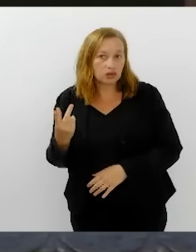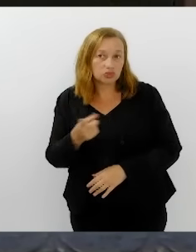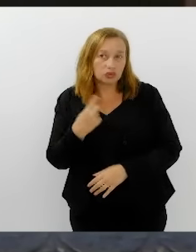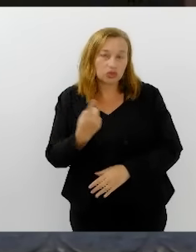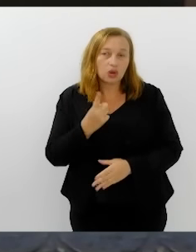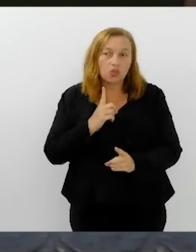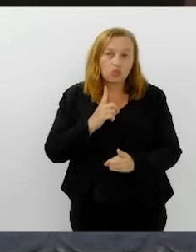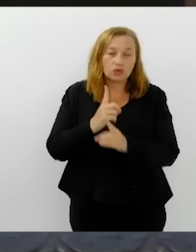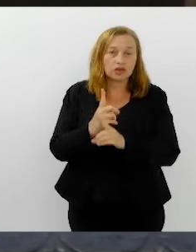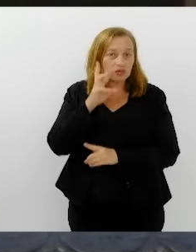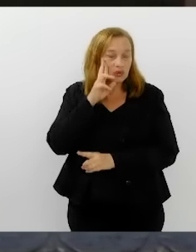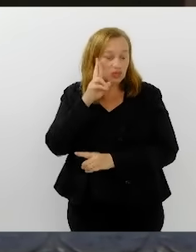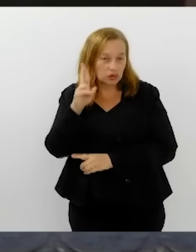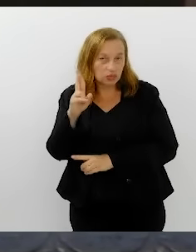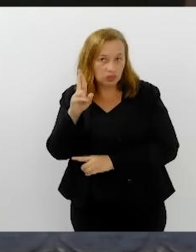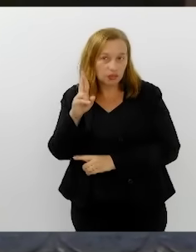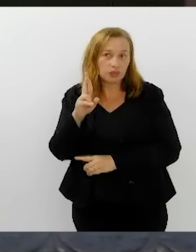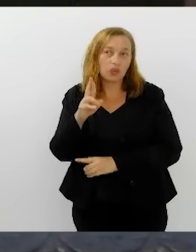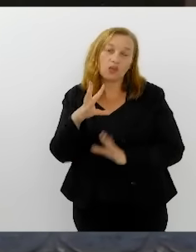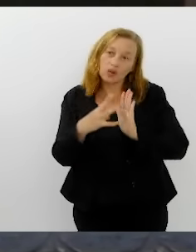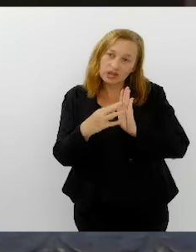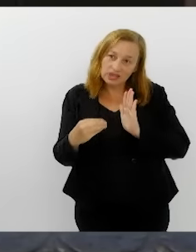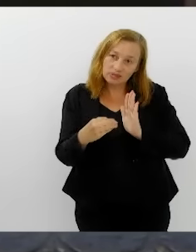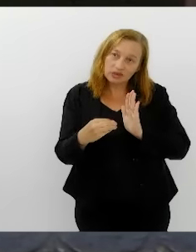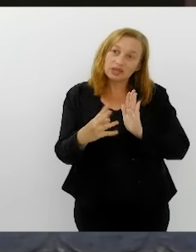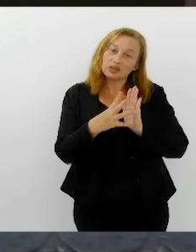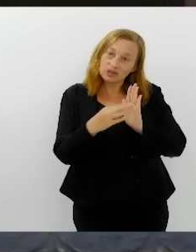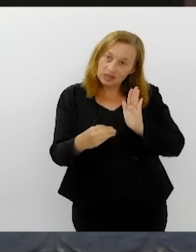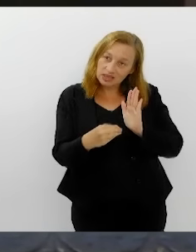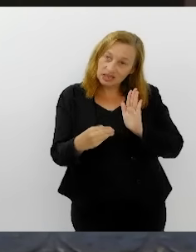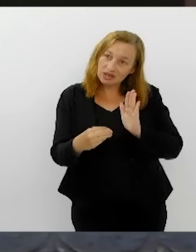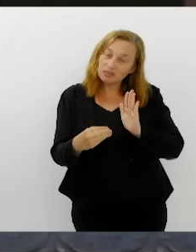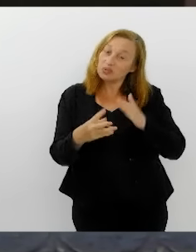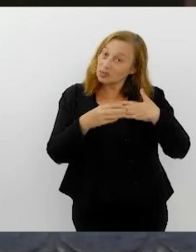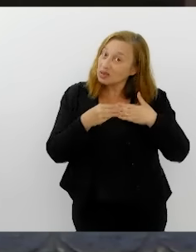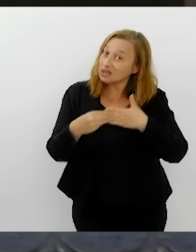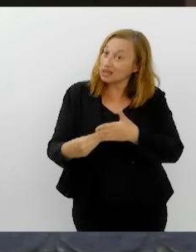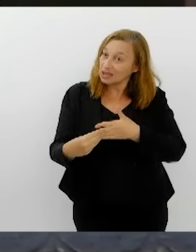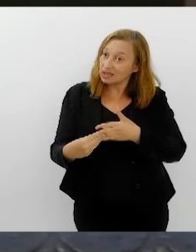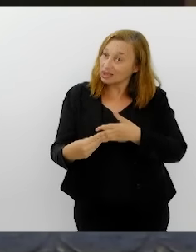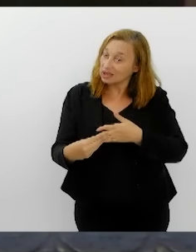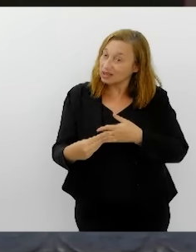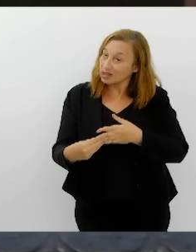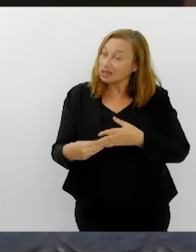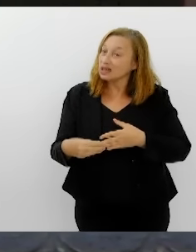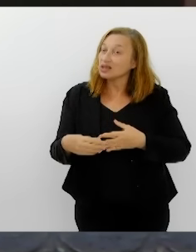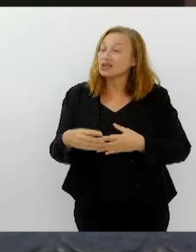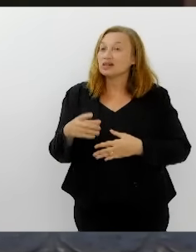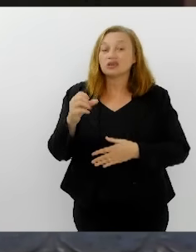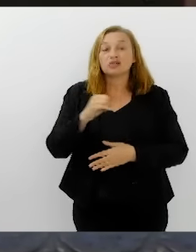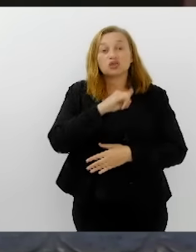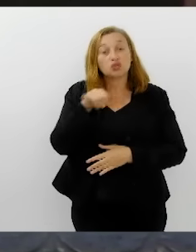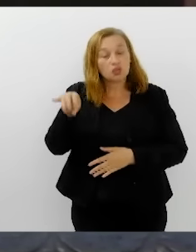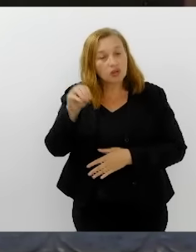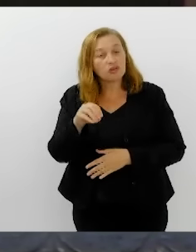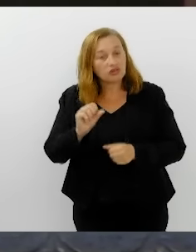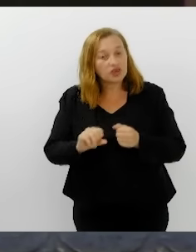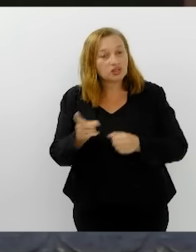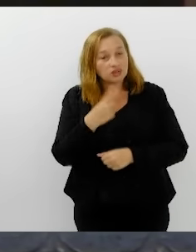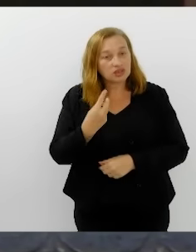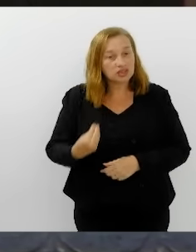encontrei no Senhor o exemplo, e o exemplo arrasta. E assim o Monsenhor tem feito com a nossa